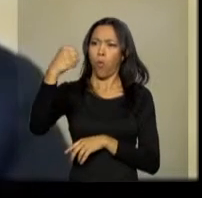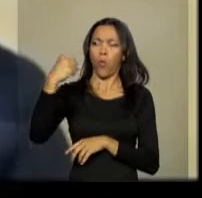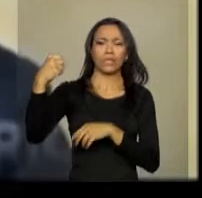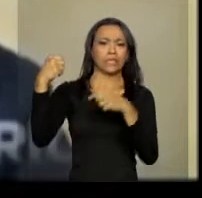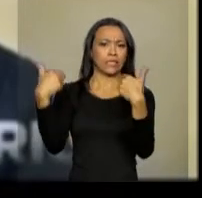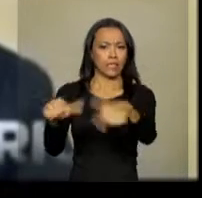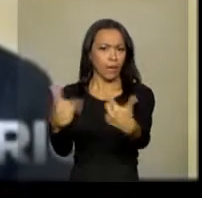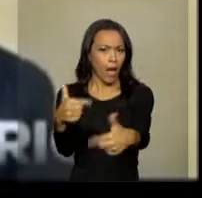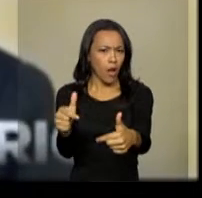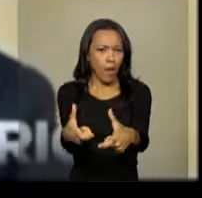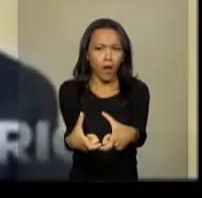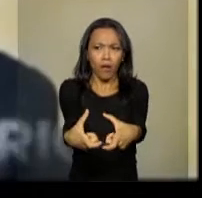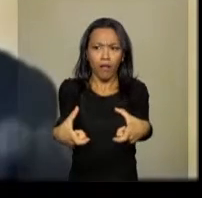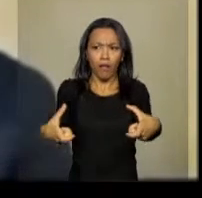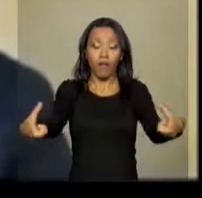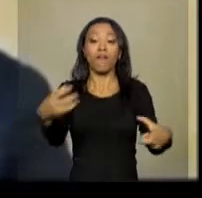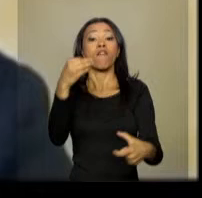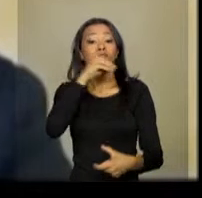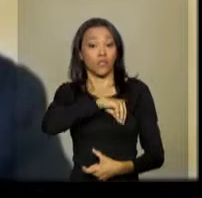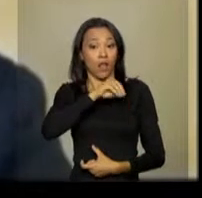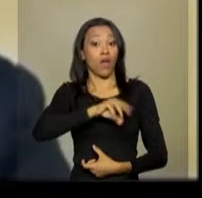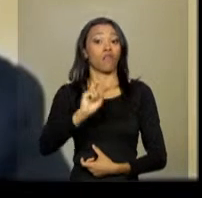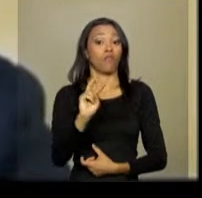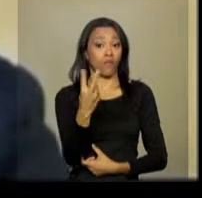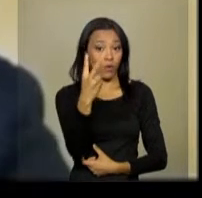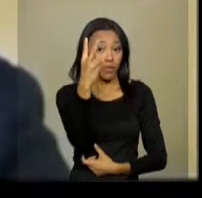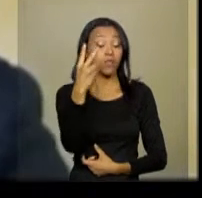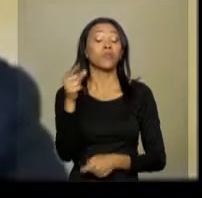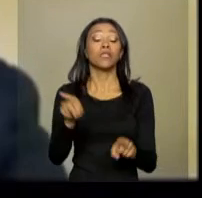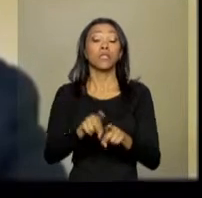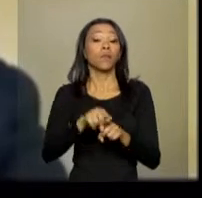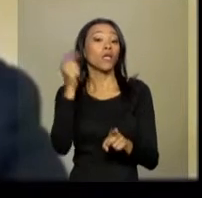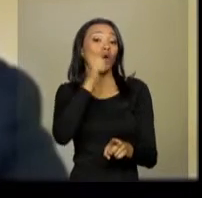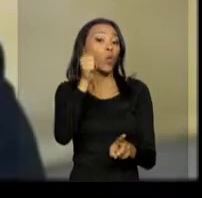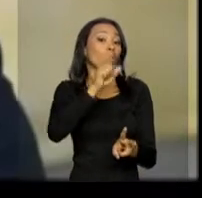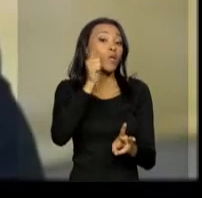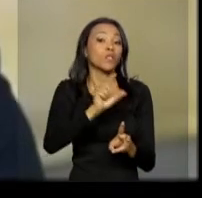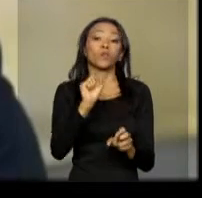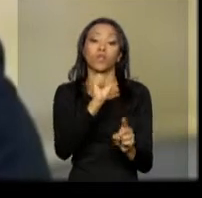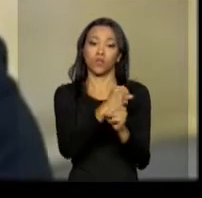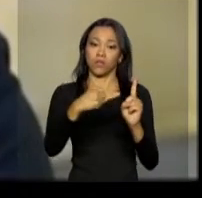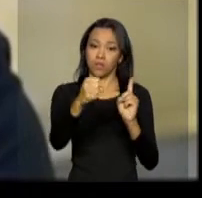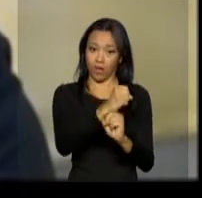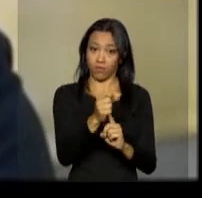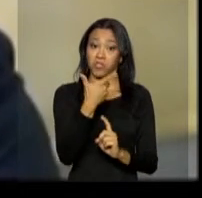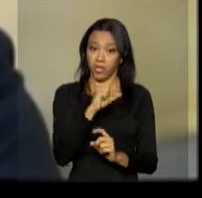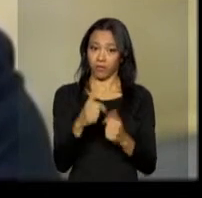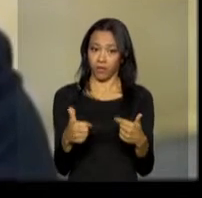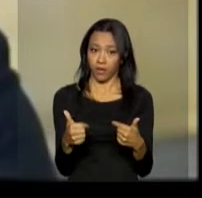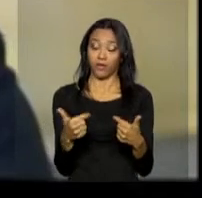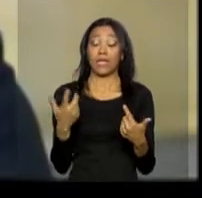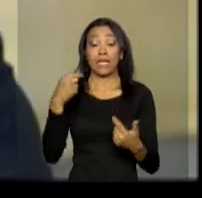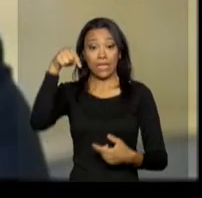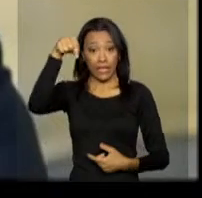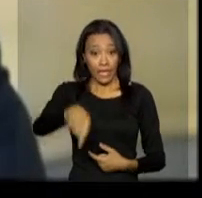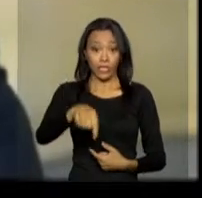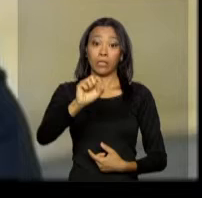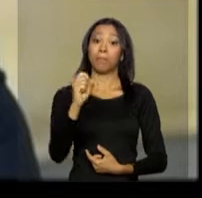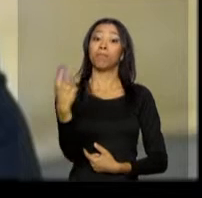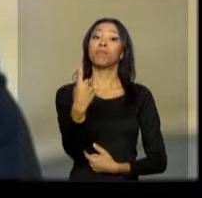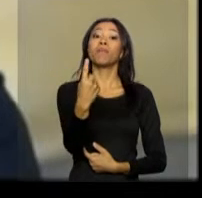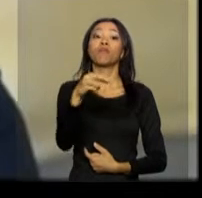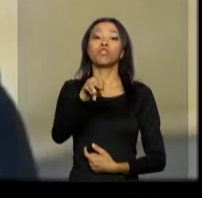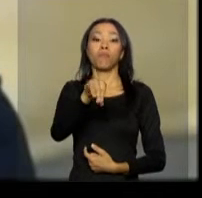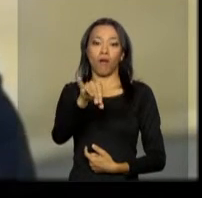na valorização do salário e nas conquistas sociais dos trabalhadores. Neste 1º de maio, o